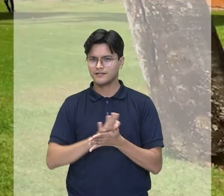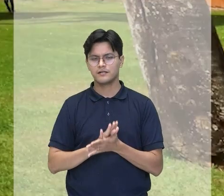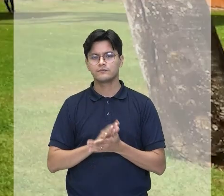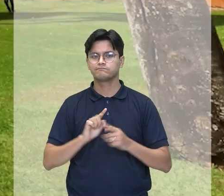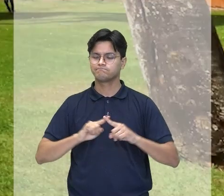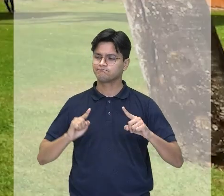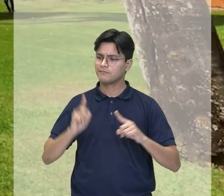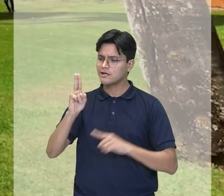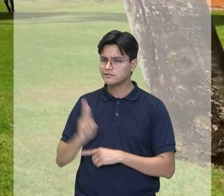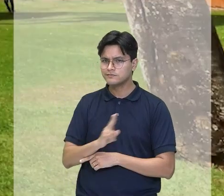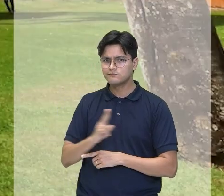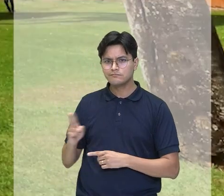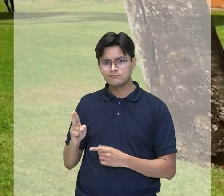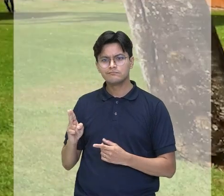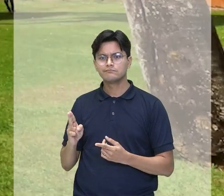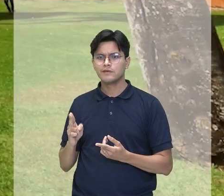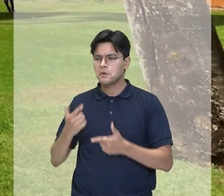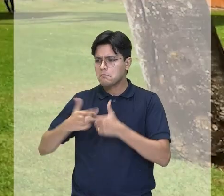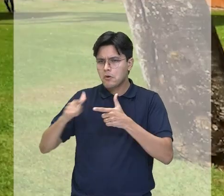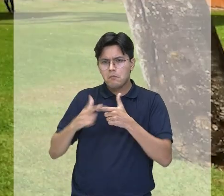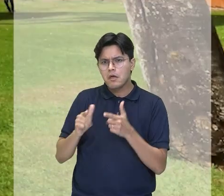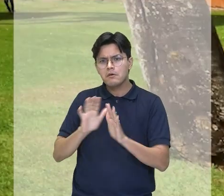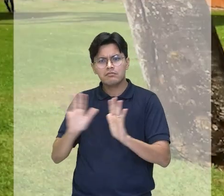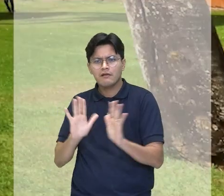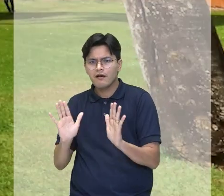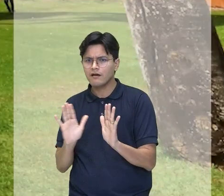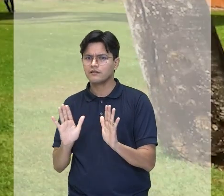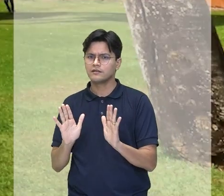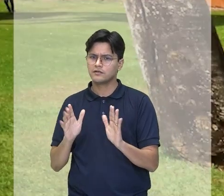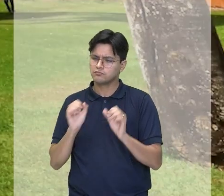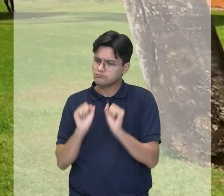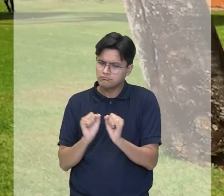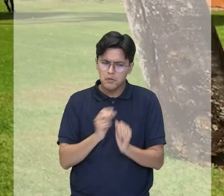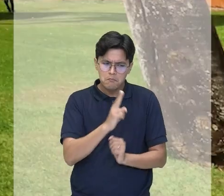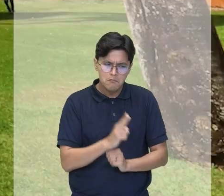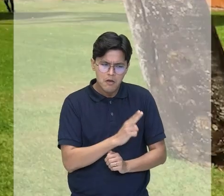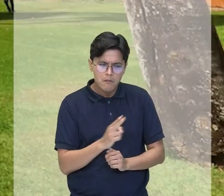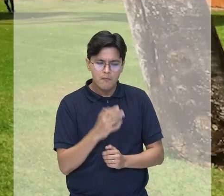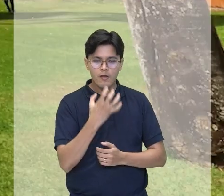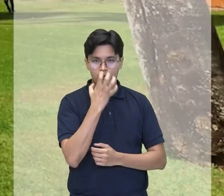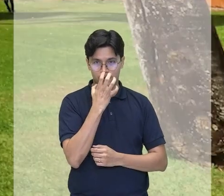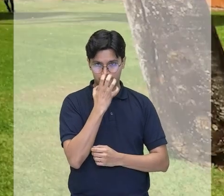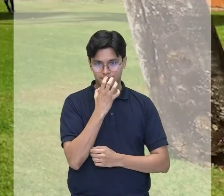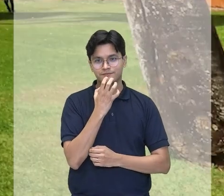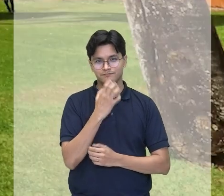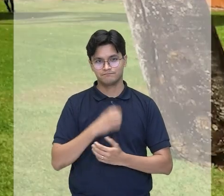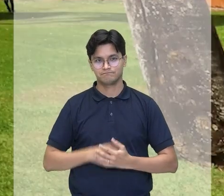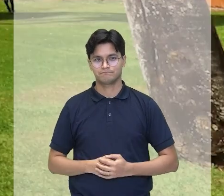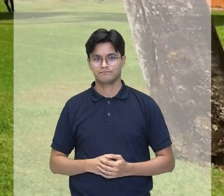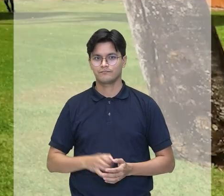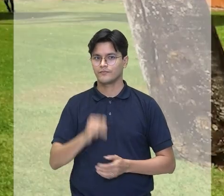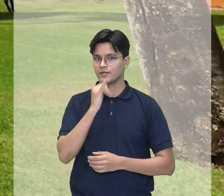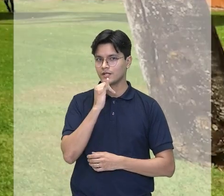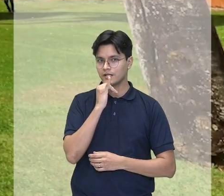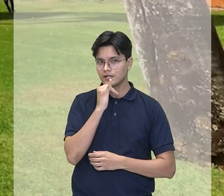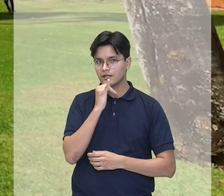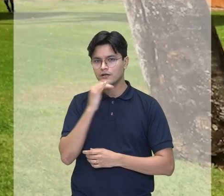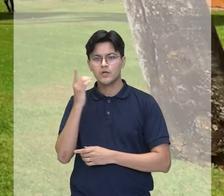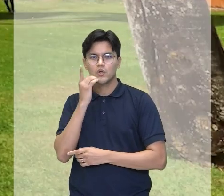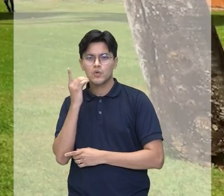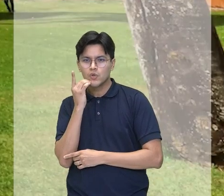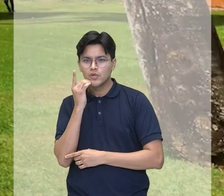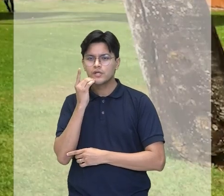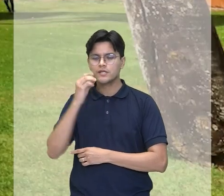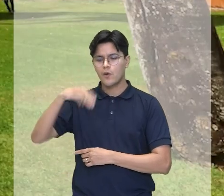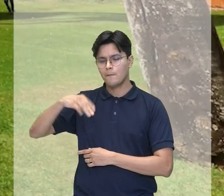não vejo nada de mal em se benzer um cachorro. No dia que chegou o motor novo do Major Antônio